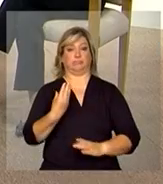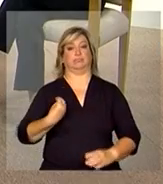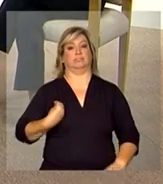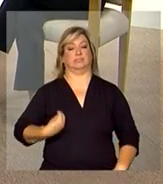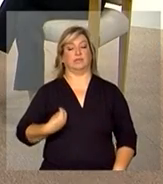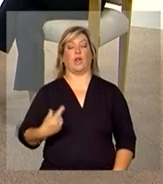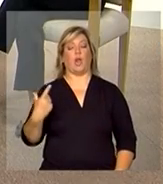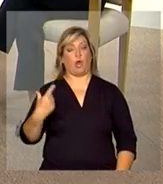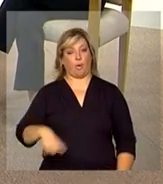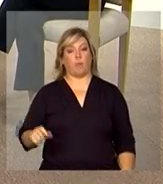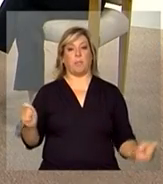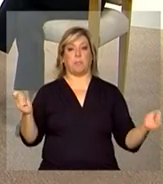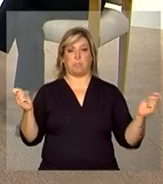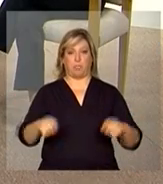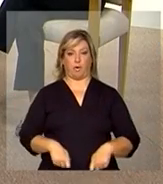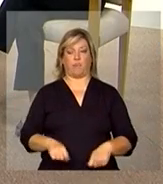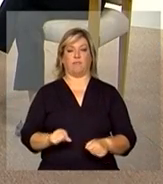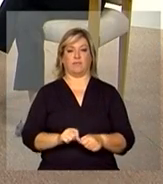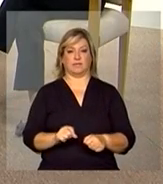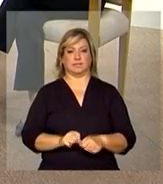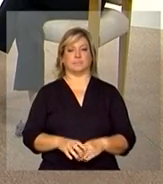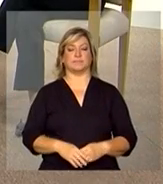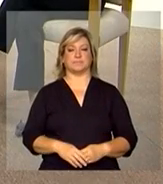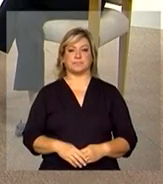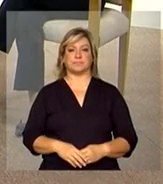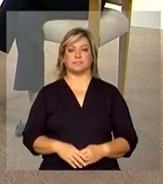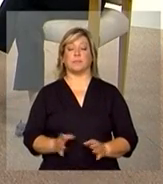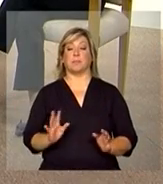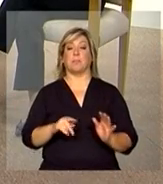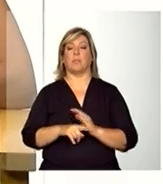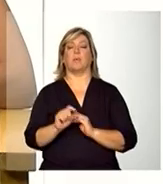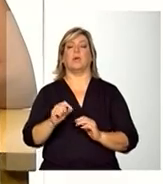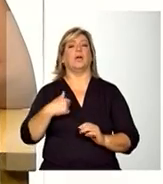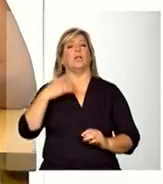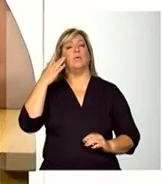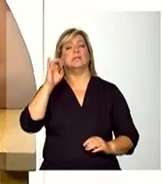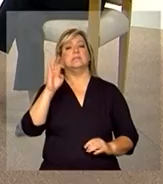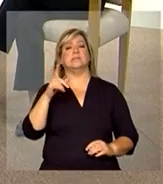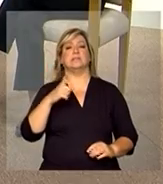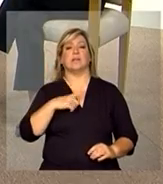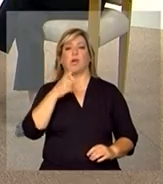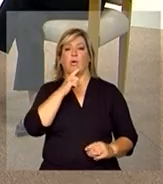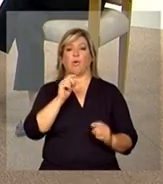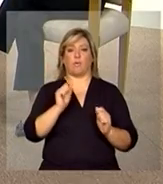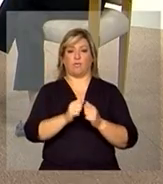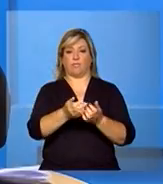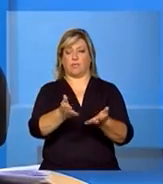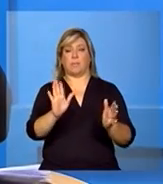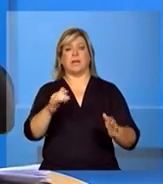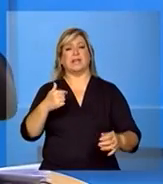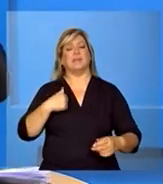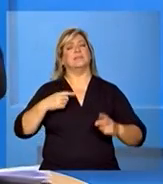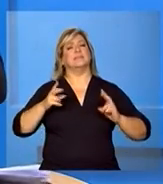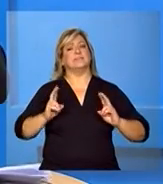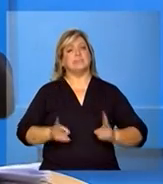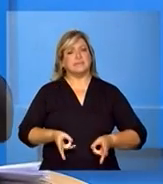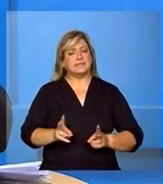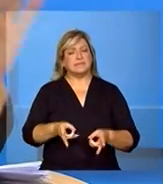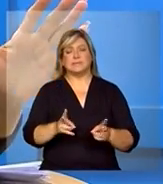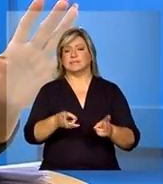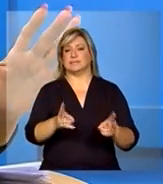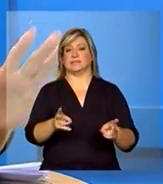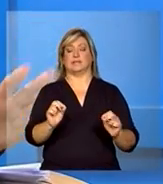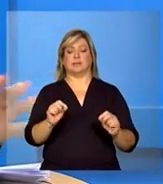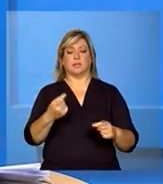para recadastrar fazer o cadastro certo bom gente eu não sei se acontece com vocês ou com você aí mas comigo sempre acontece sempre que